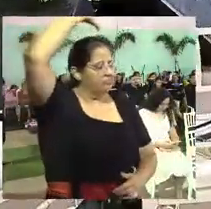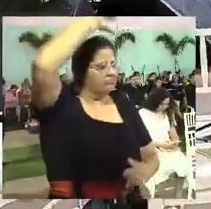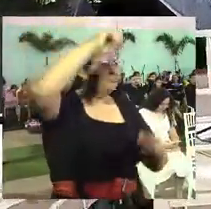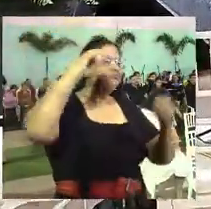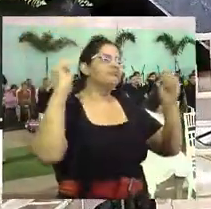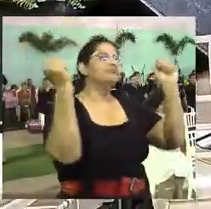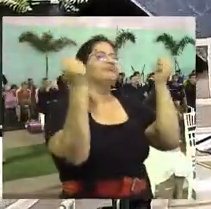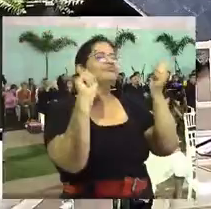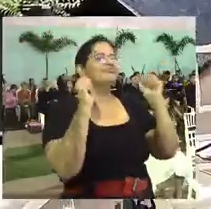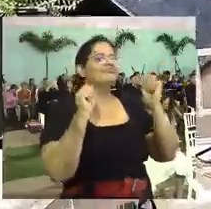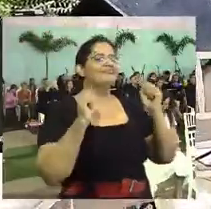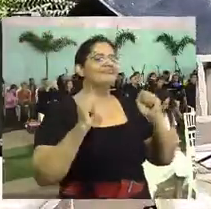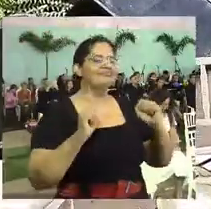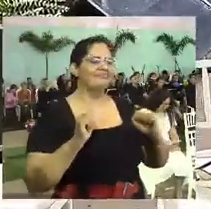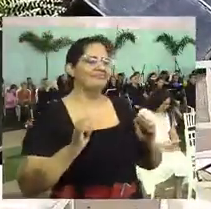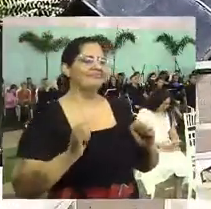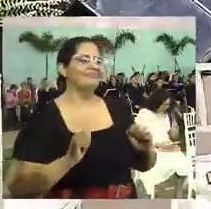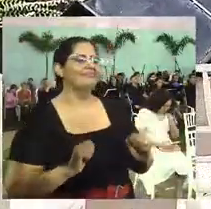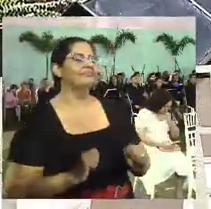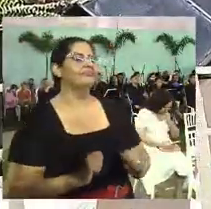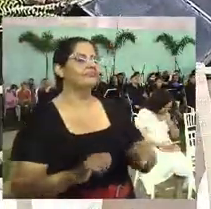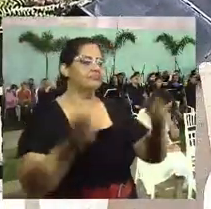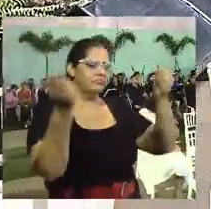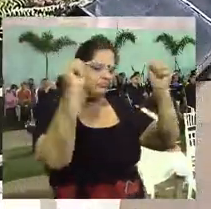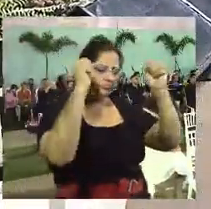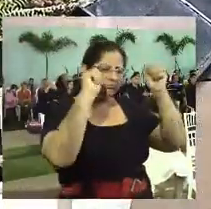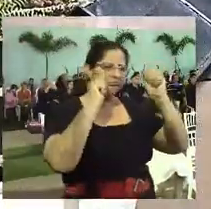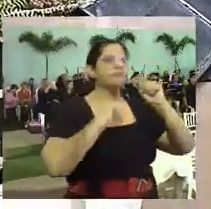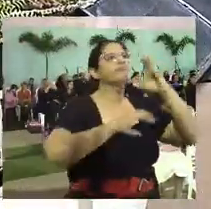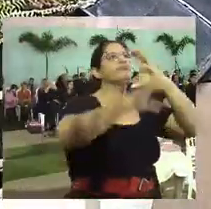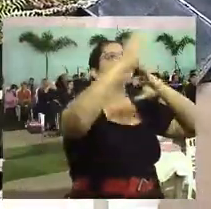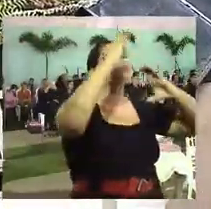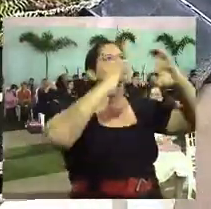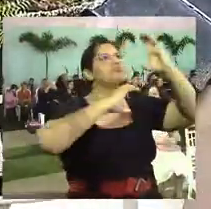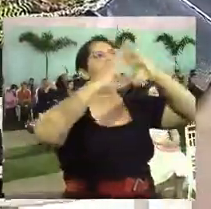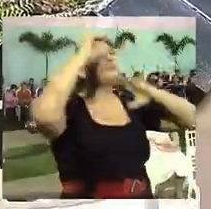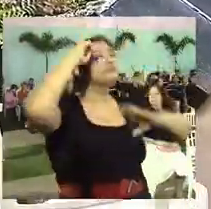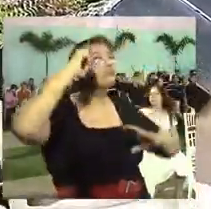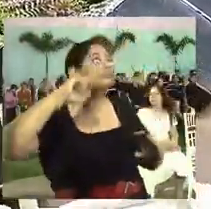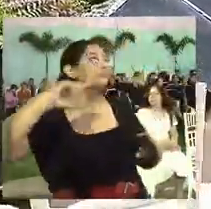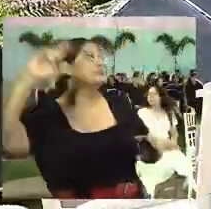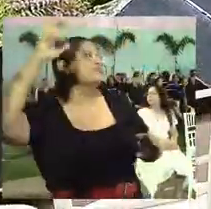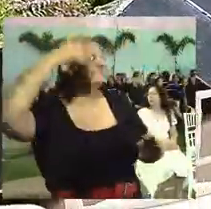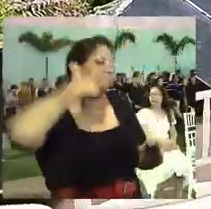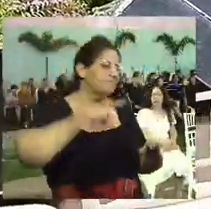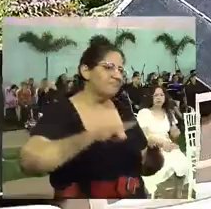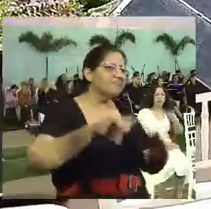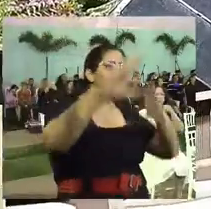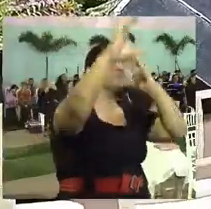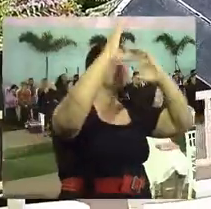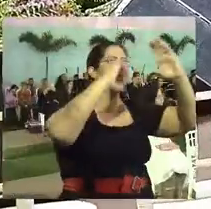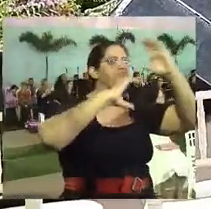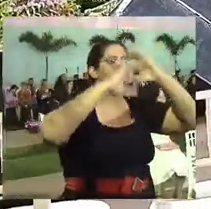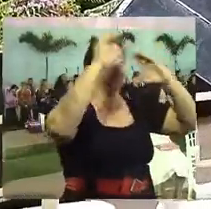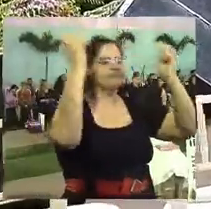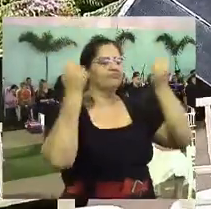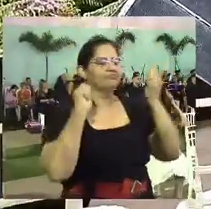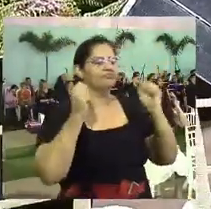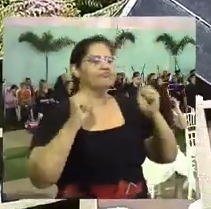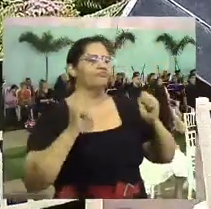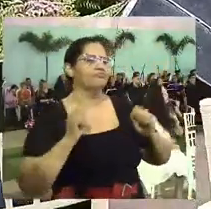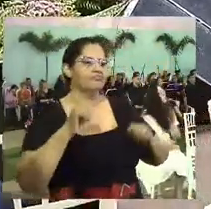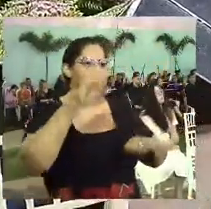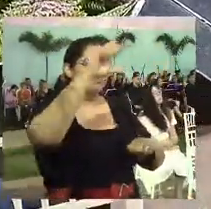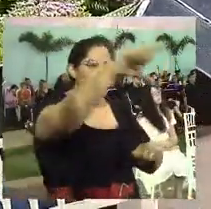te adorarei te adorarei Senhor mais uma vez te adorarei